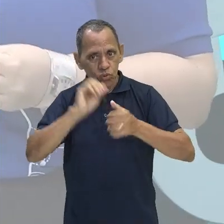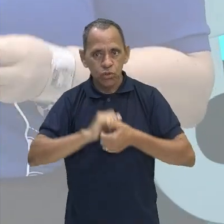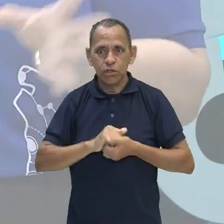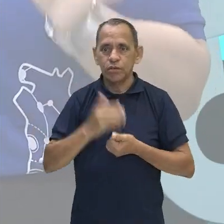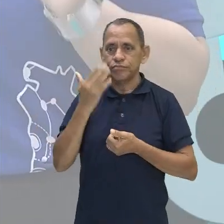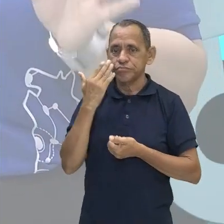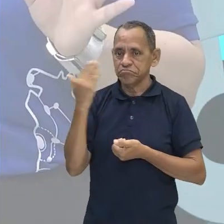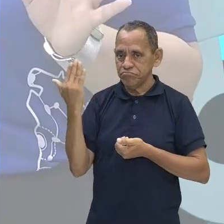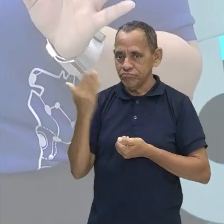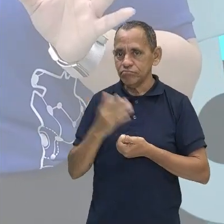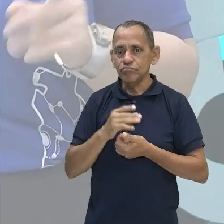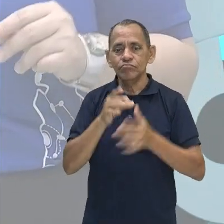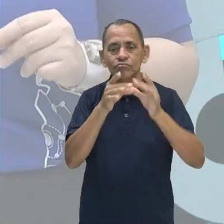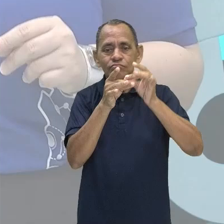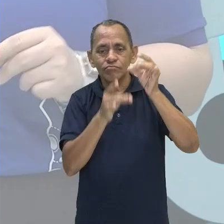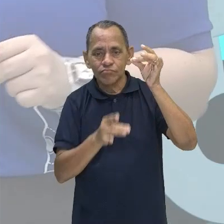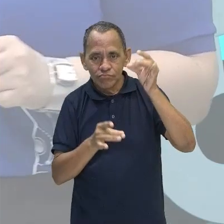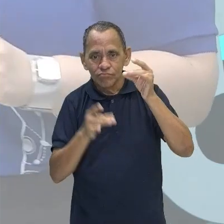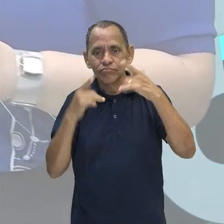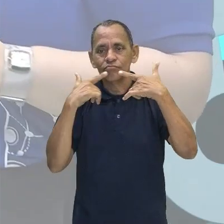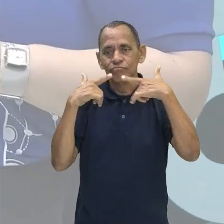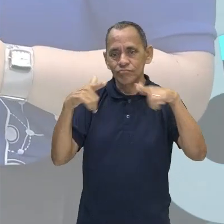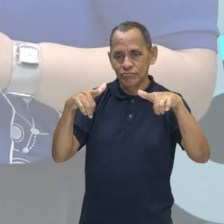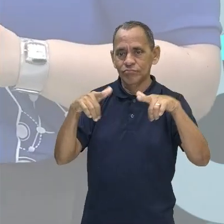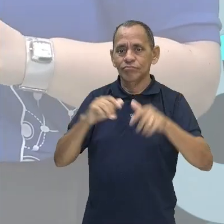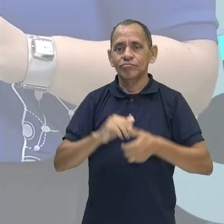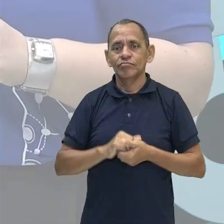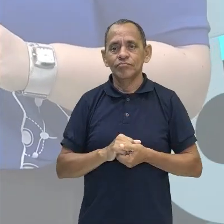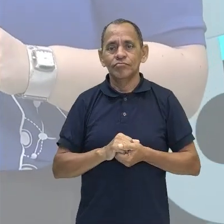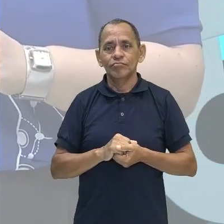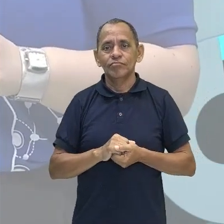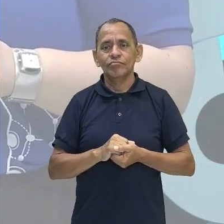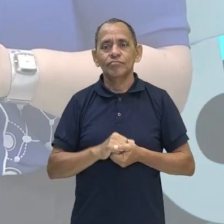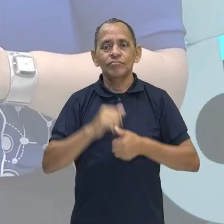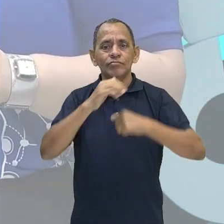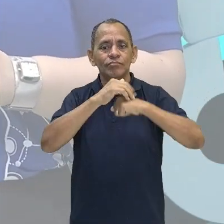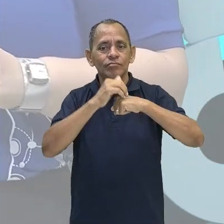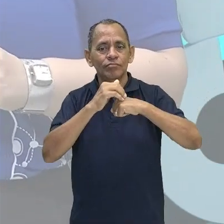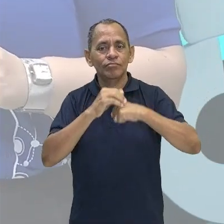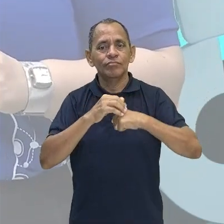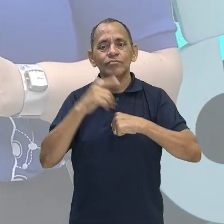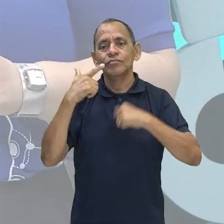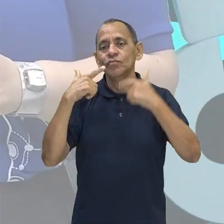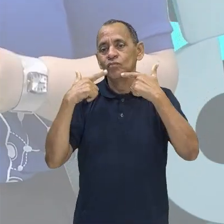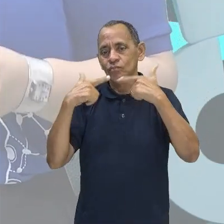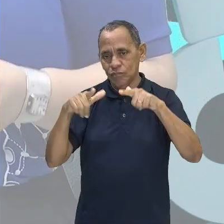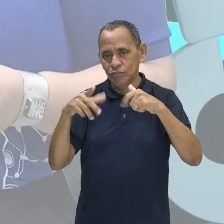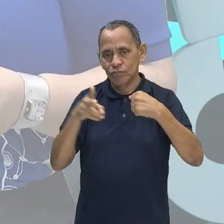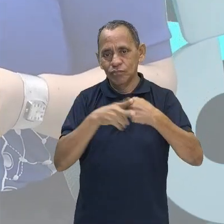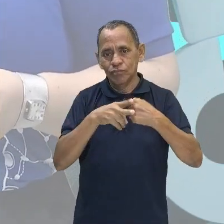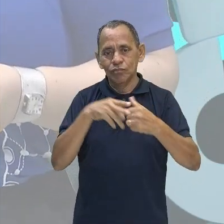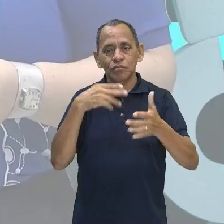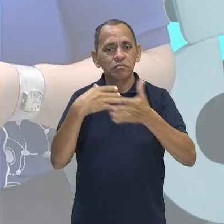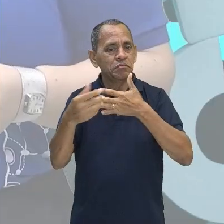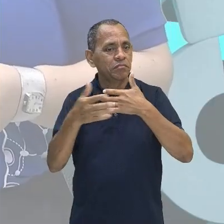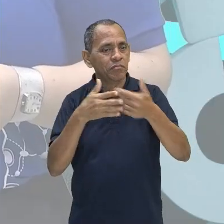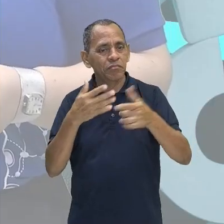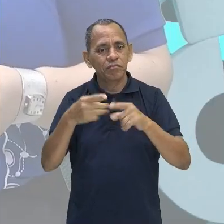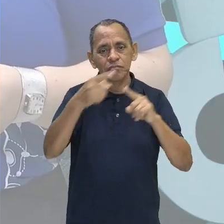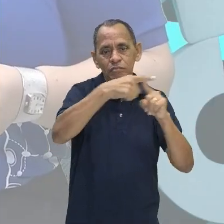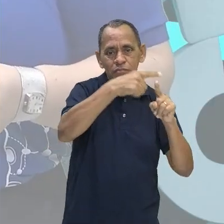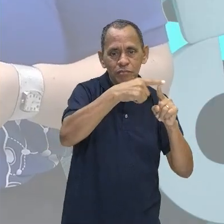pouco mais essas linguagens. Então, chamarei de linguagem verbal justamente qualquer modo